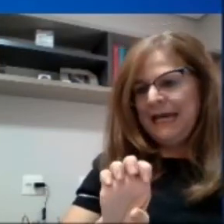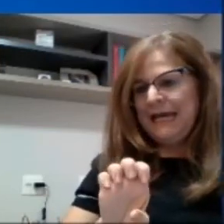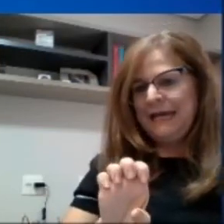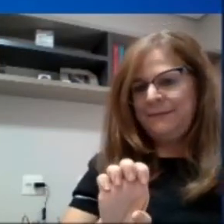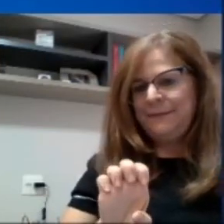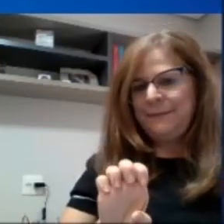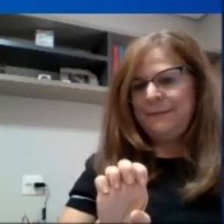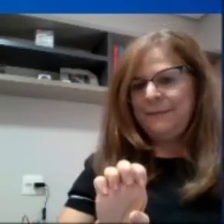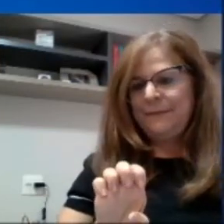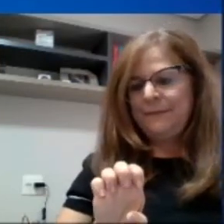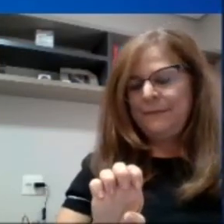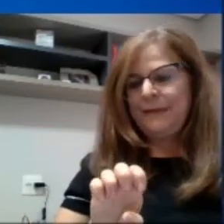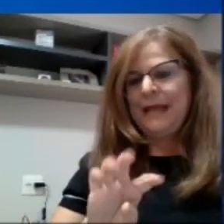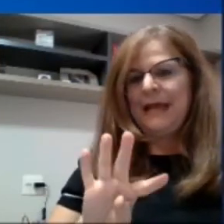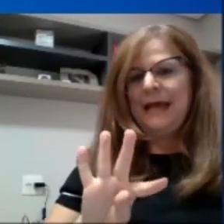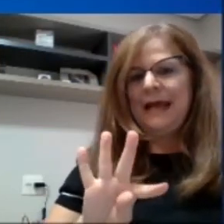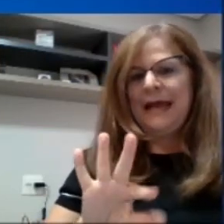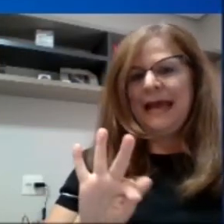E,